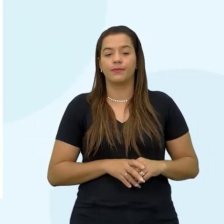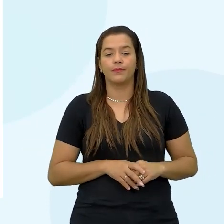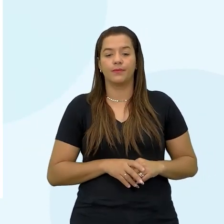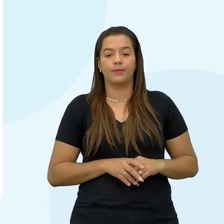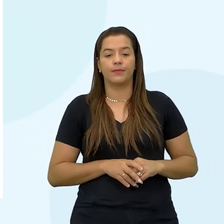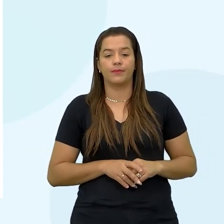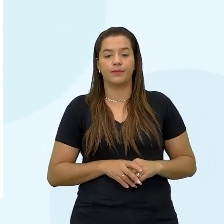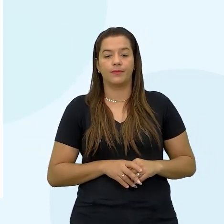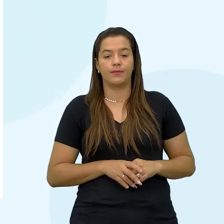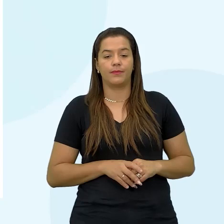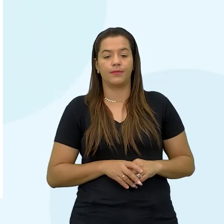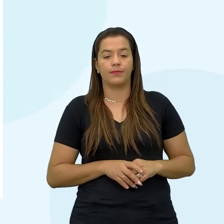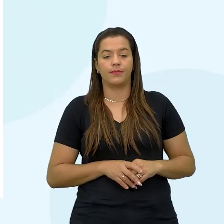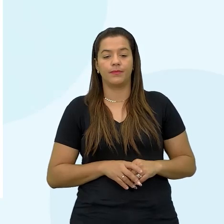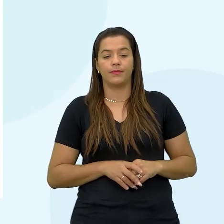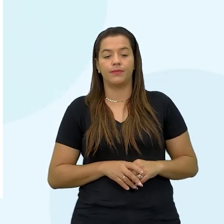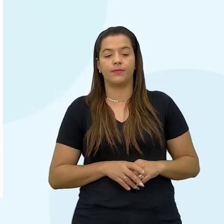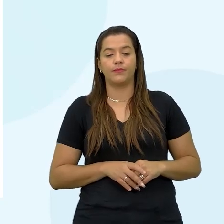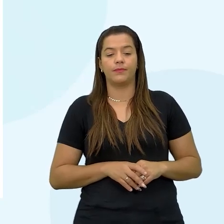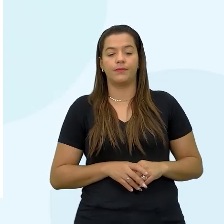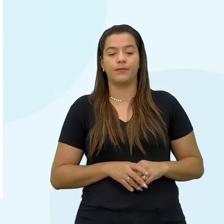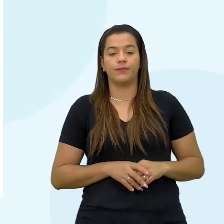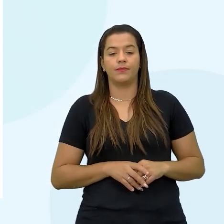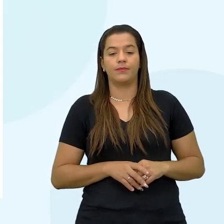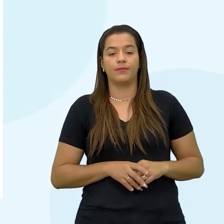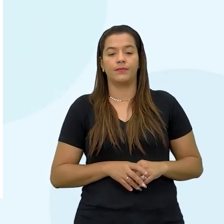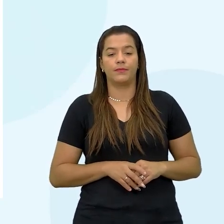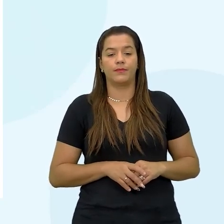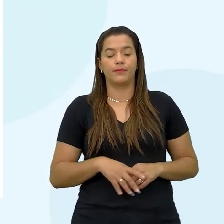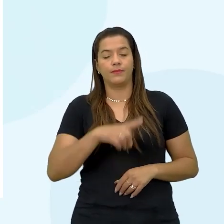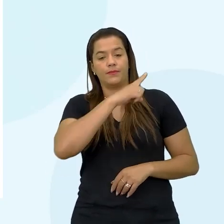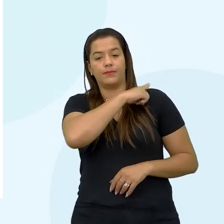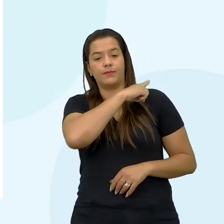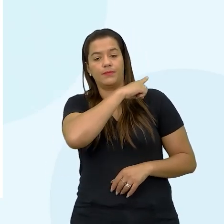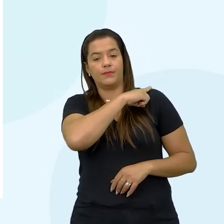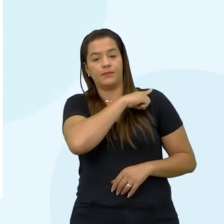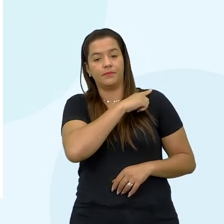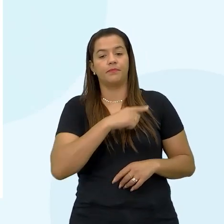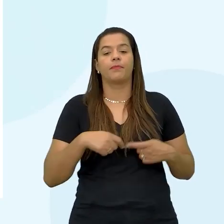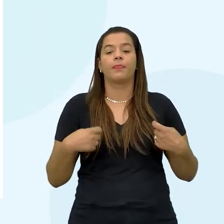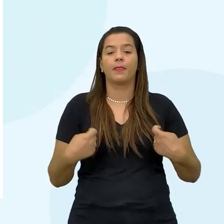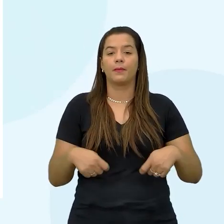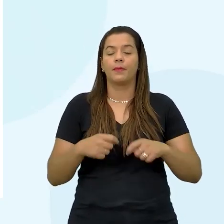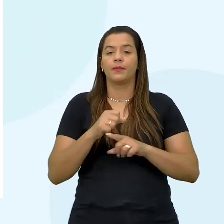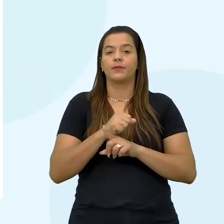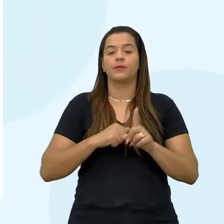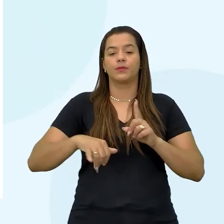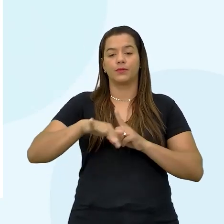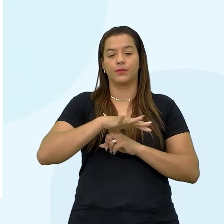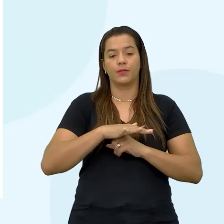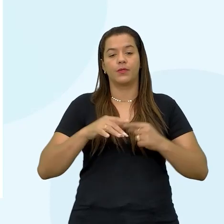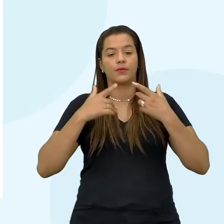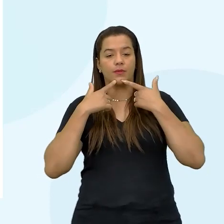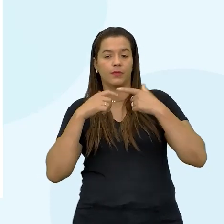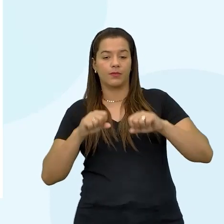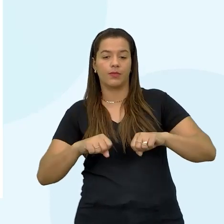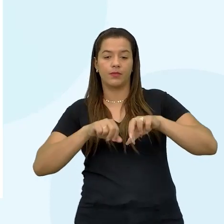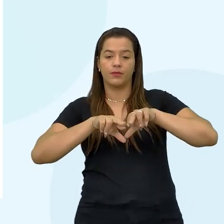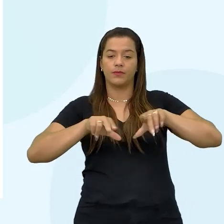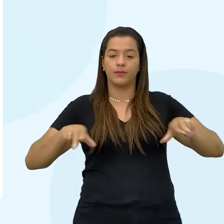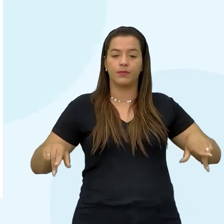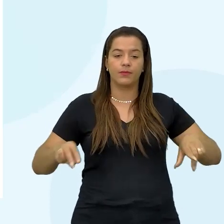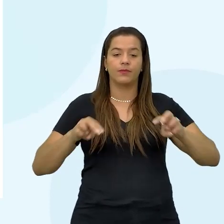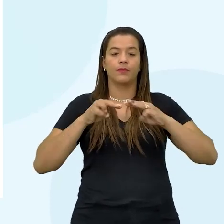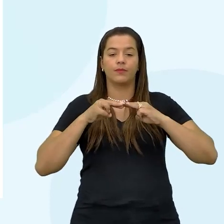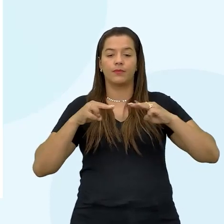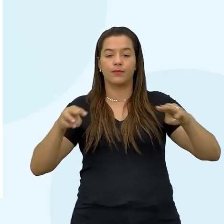um minutinho que eu perdi aqui o slide, não. Aqui. Primeira série, práticas sociais de linguagens veiculadas em diferentes mídias,